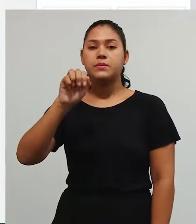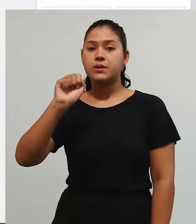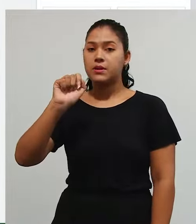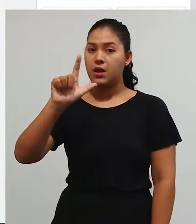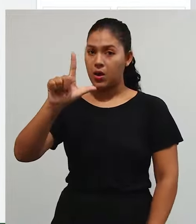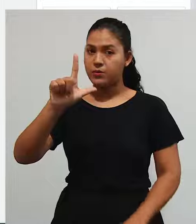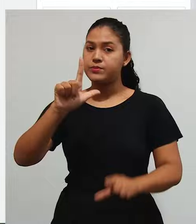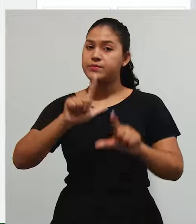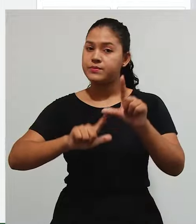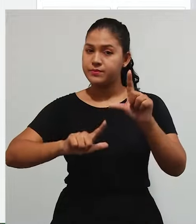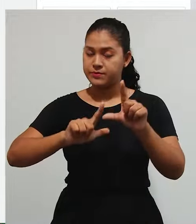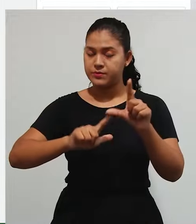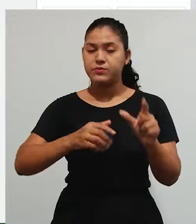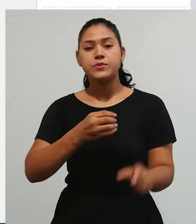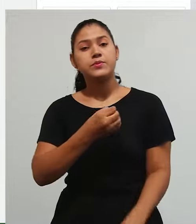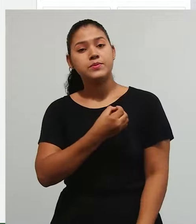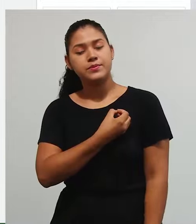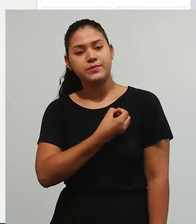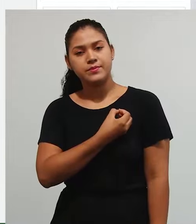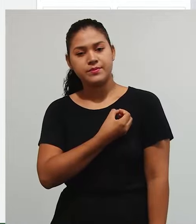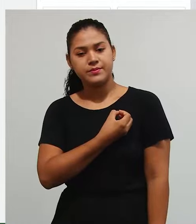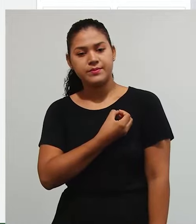Tamanho